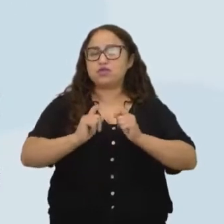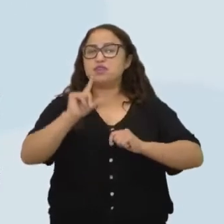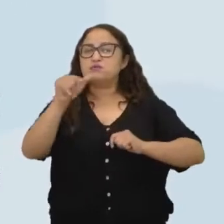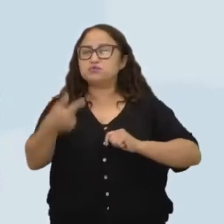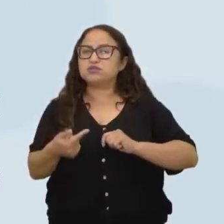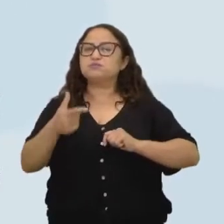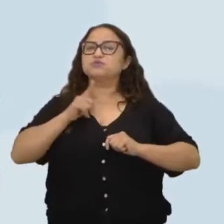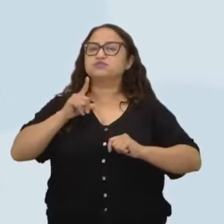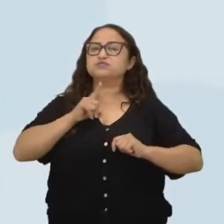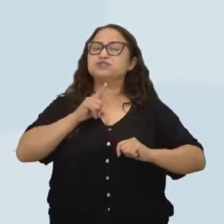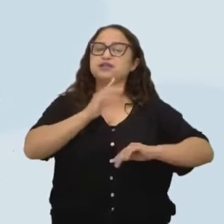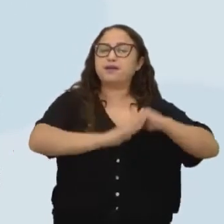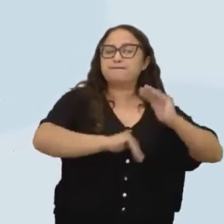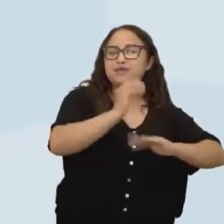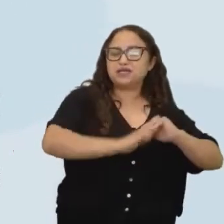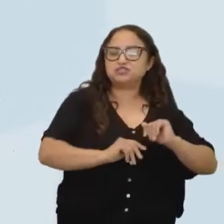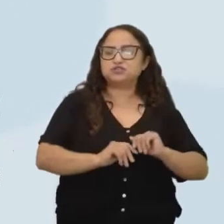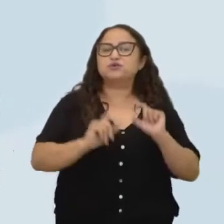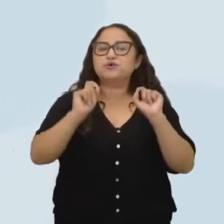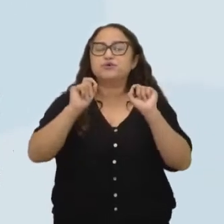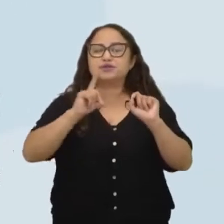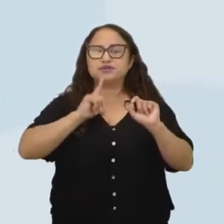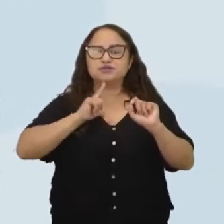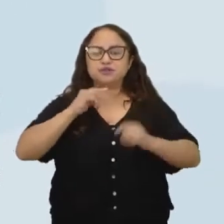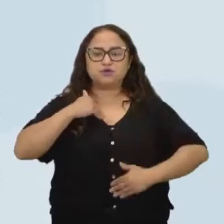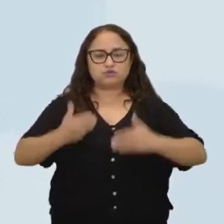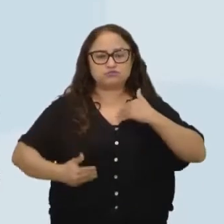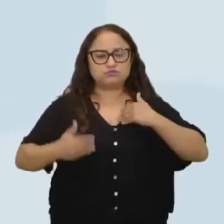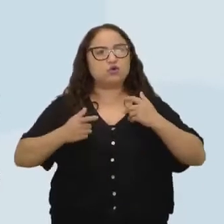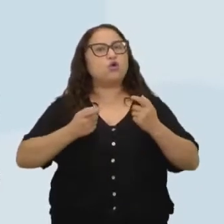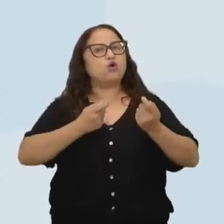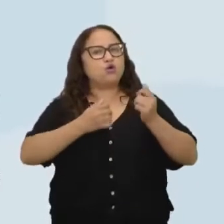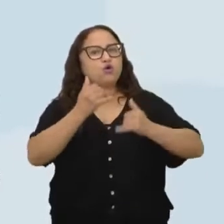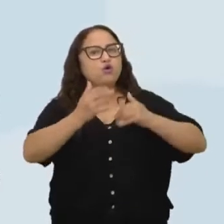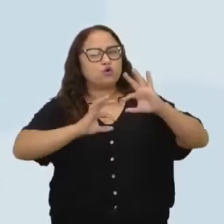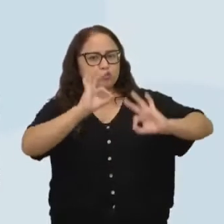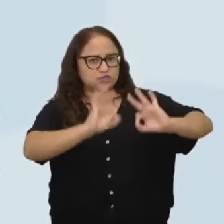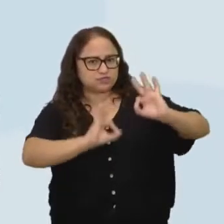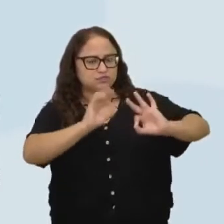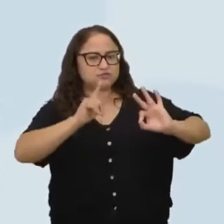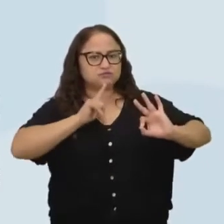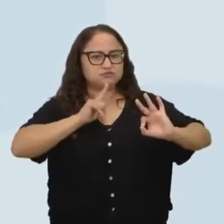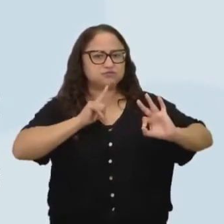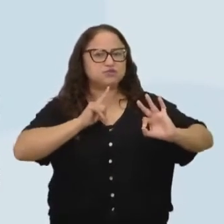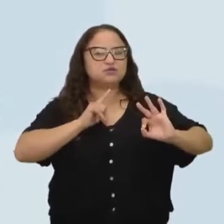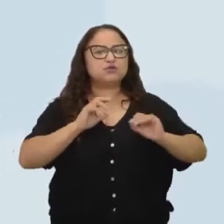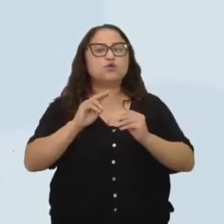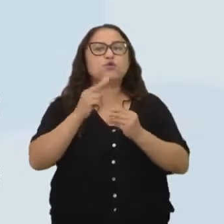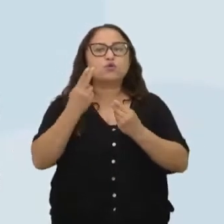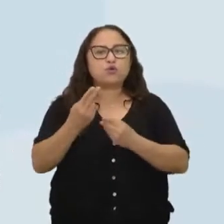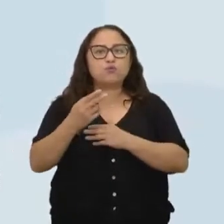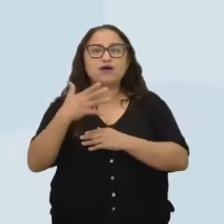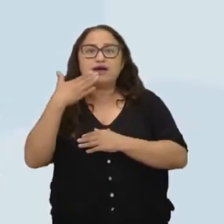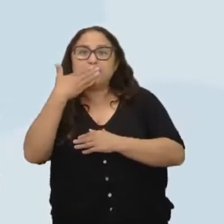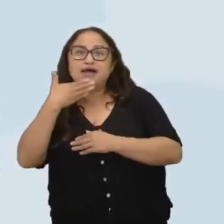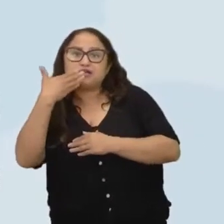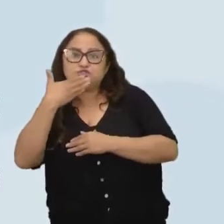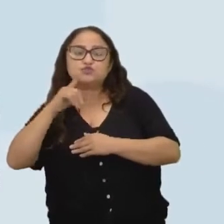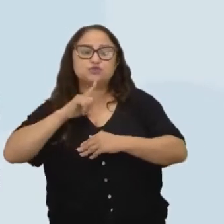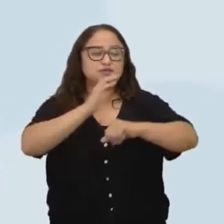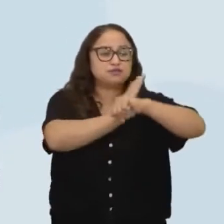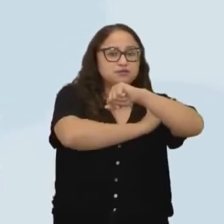esforço. Para isso, diversos ajustes fisiológicos são realizados como forma de repor os estoques de glicogênio